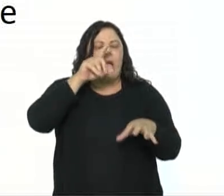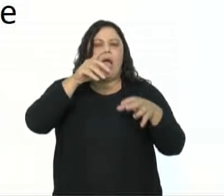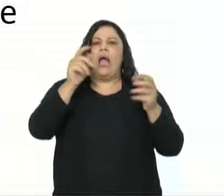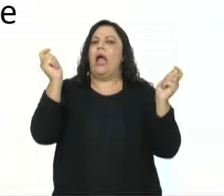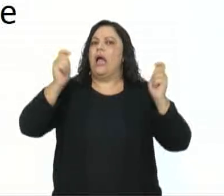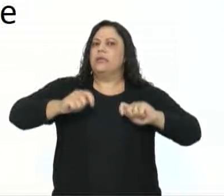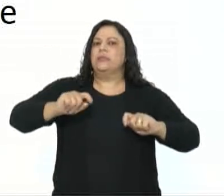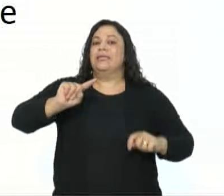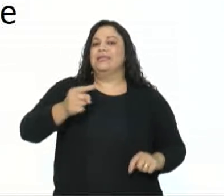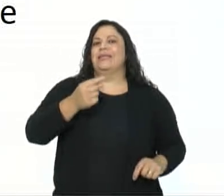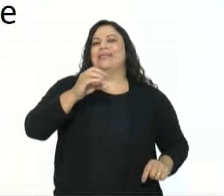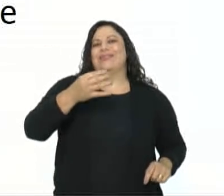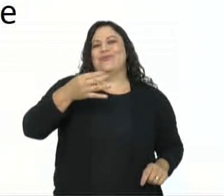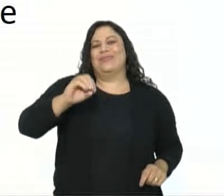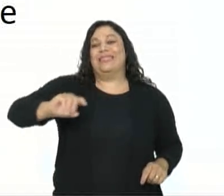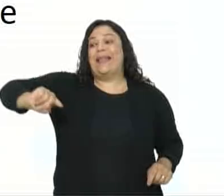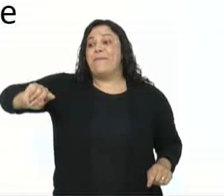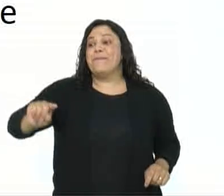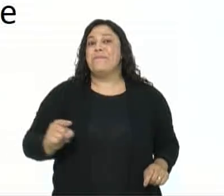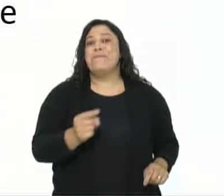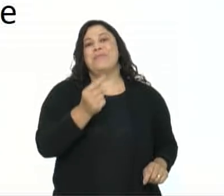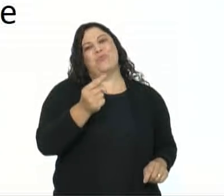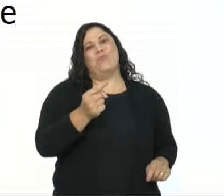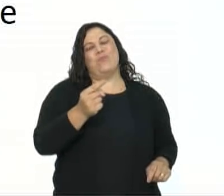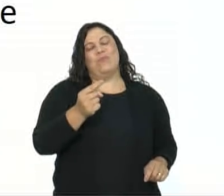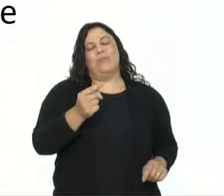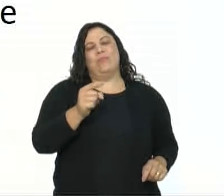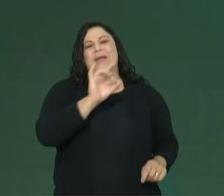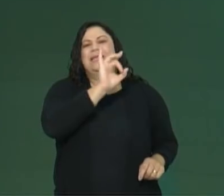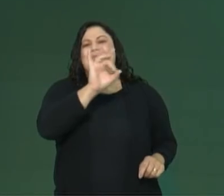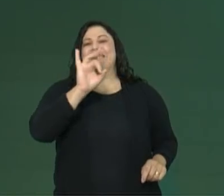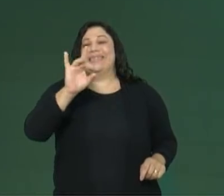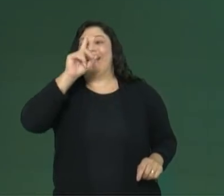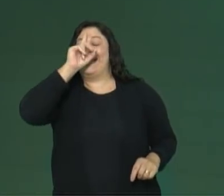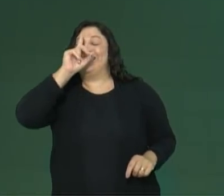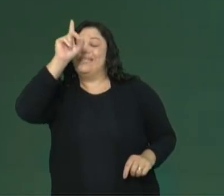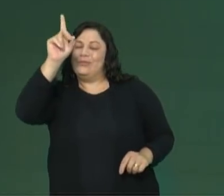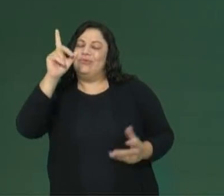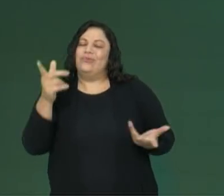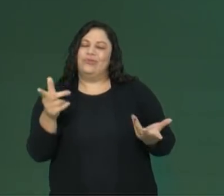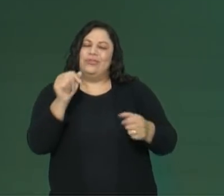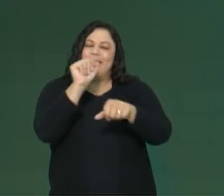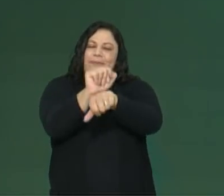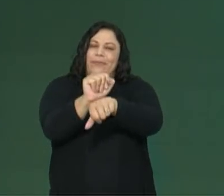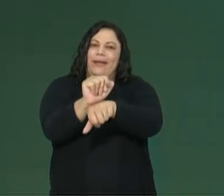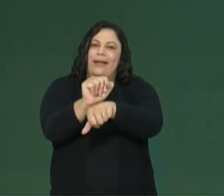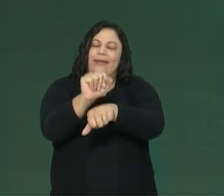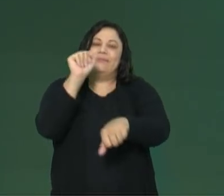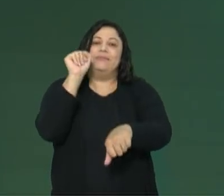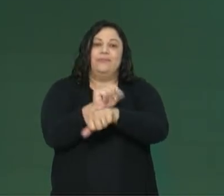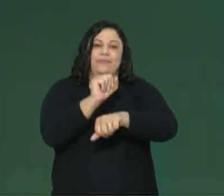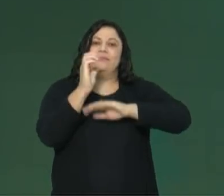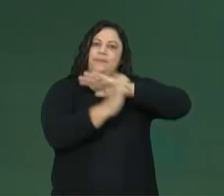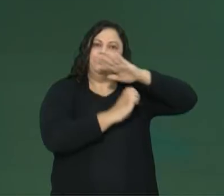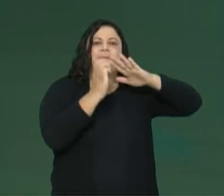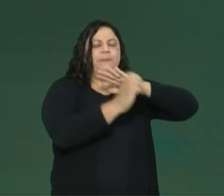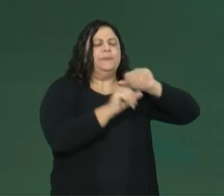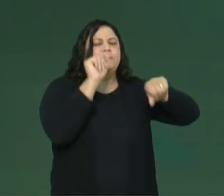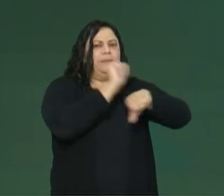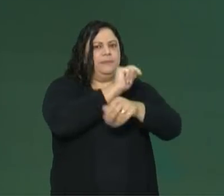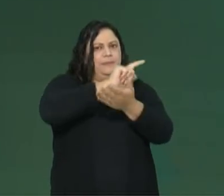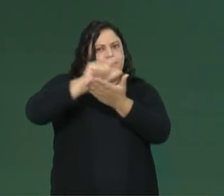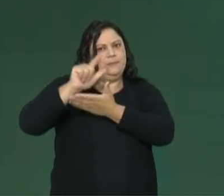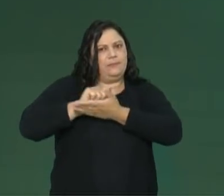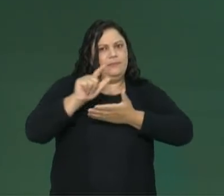mil a cada dia de paralisação. Então, quando eles param a usina para fazer manutenção, uma usina pequena custa R$40